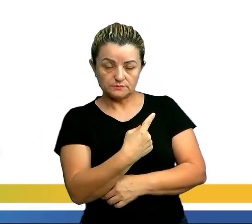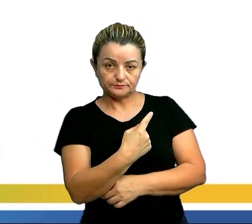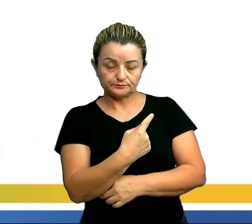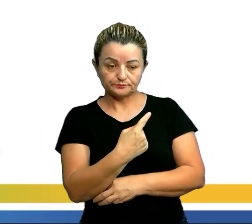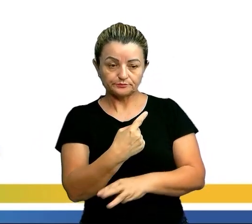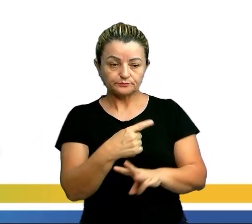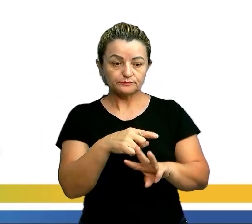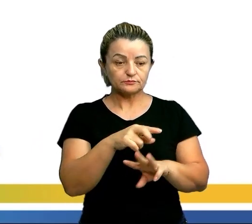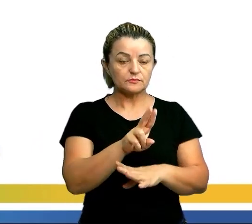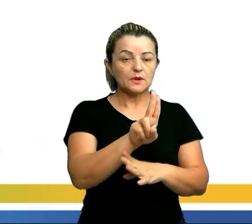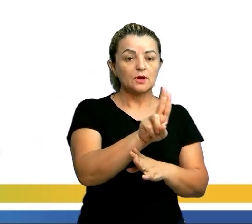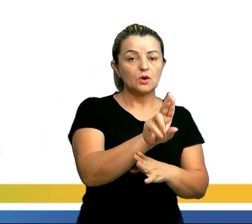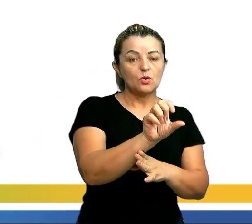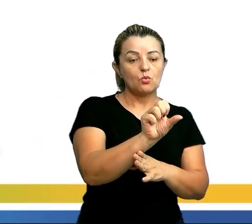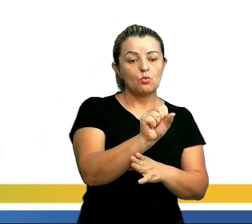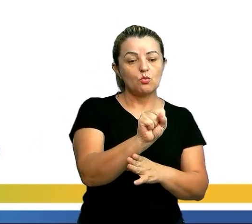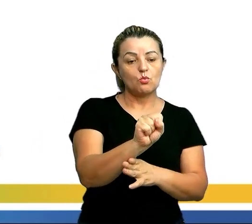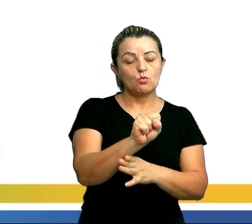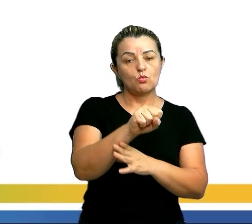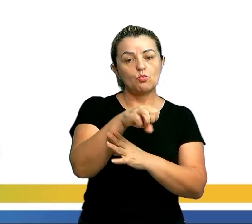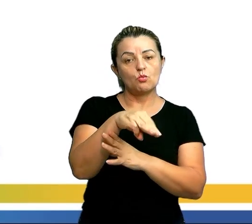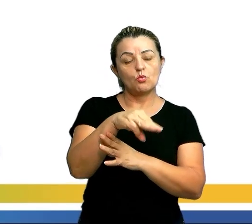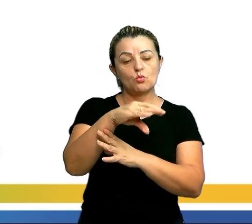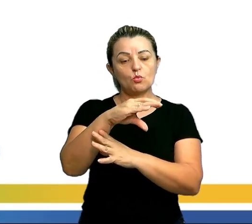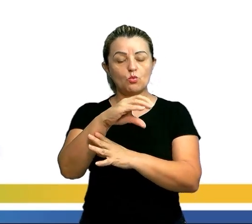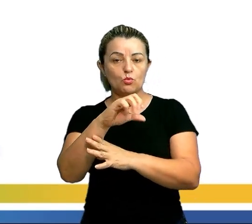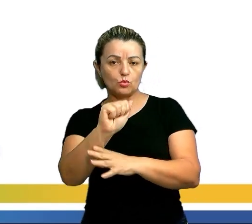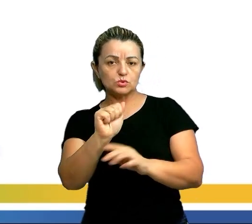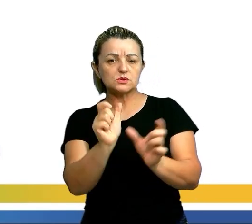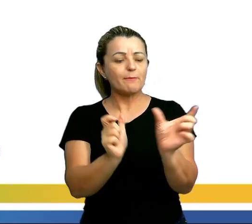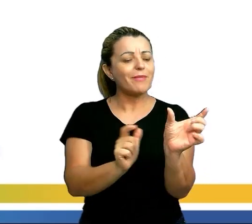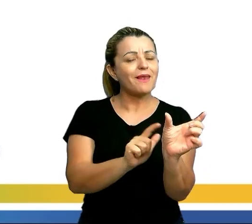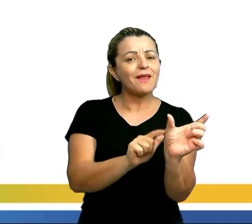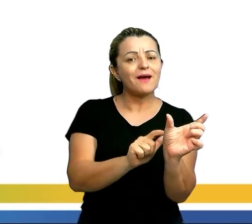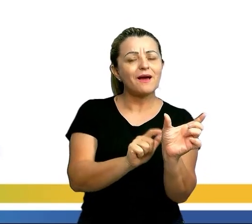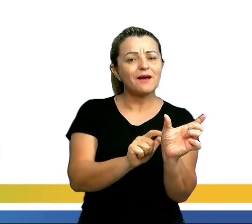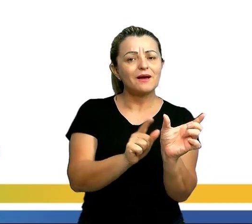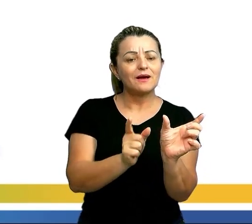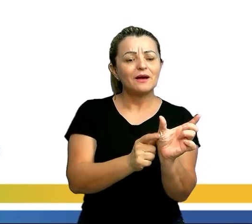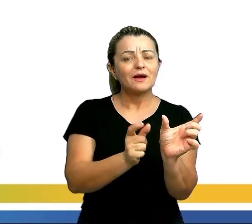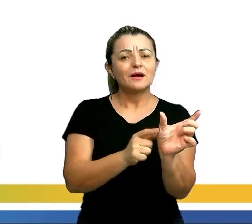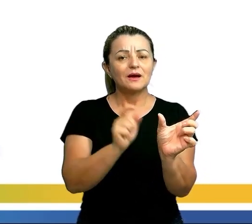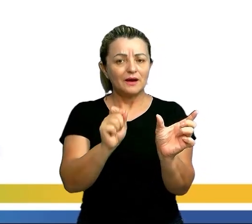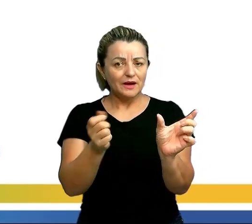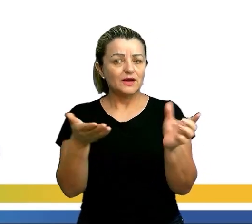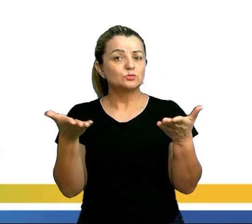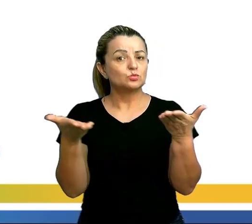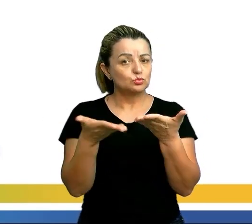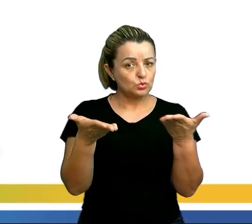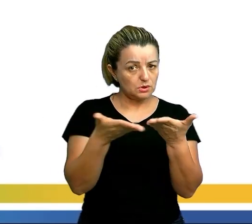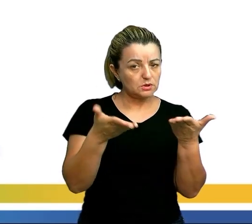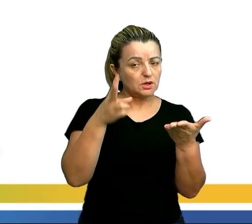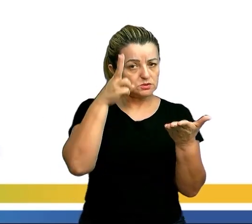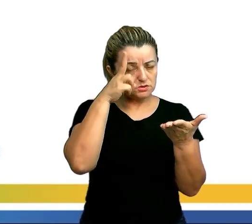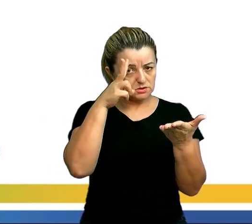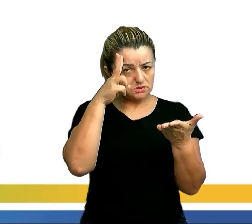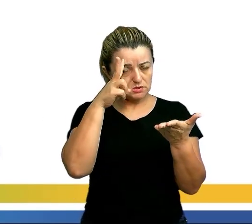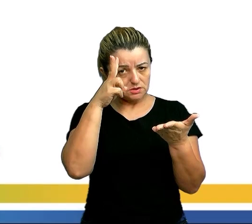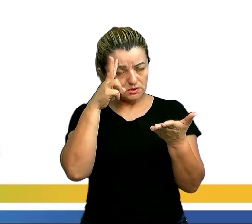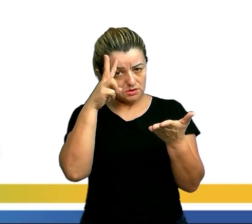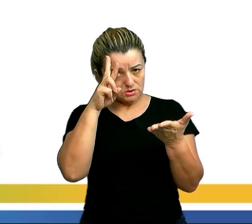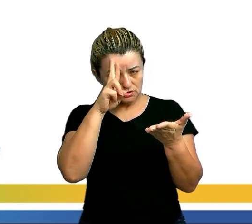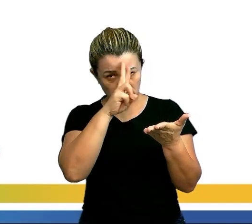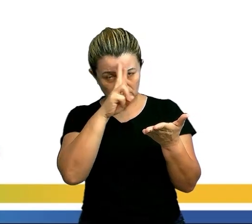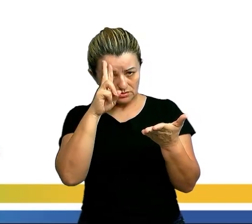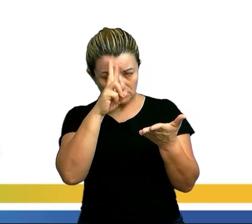O UNSCA, né? E é bom a gente se atentar a esse detalhe, porque é um assunto de atualidade, que já tem questões